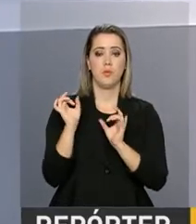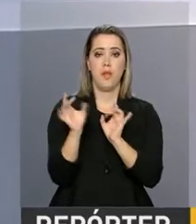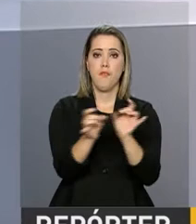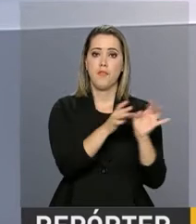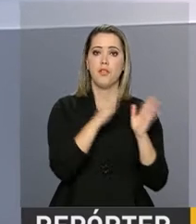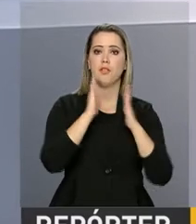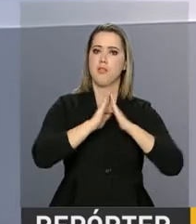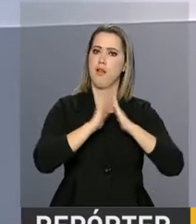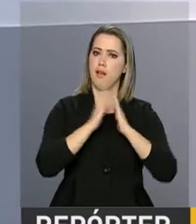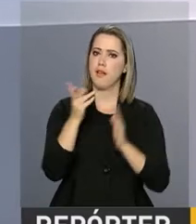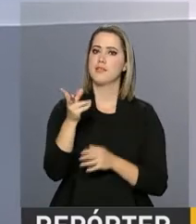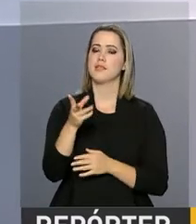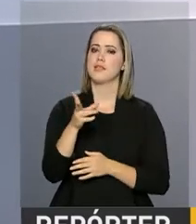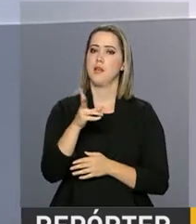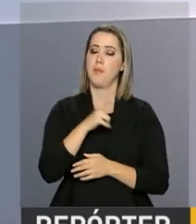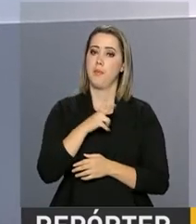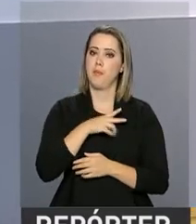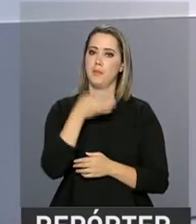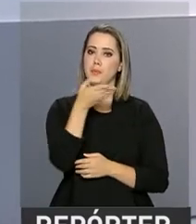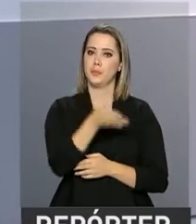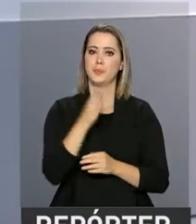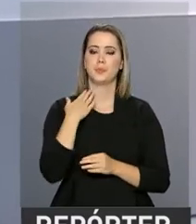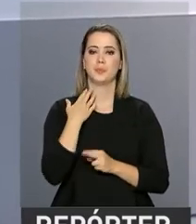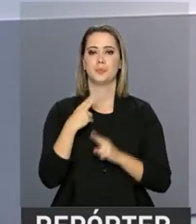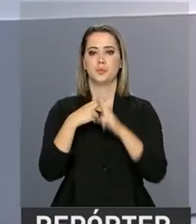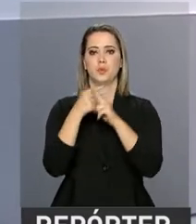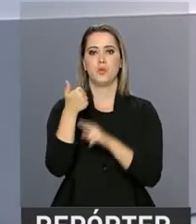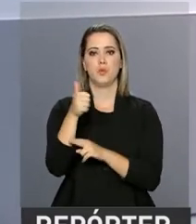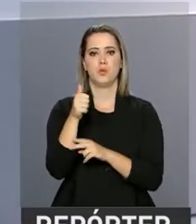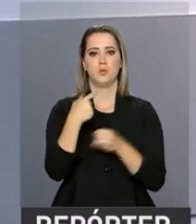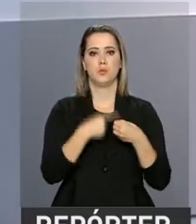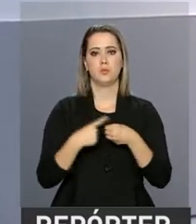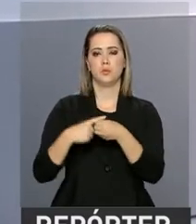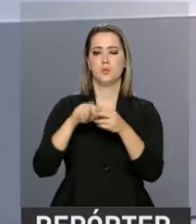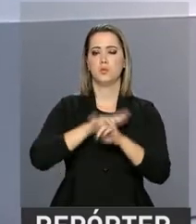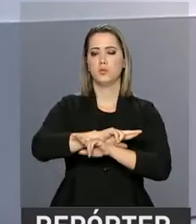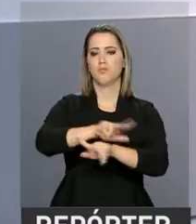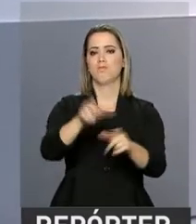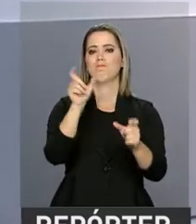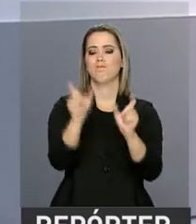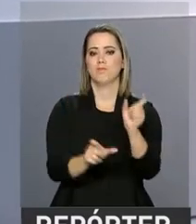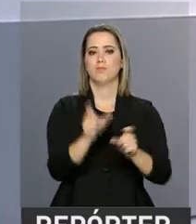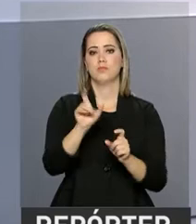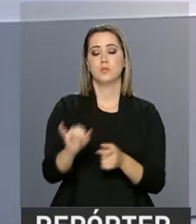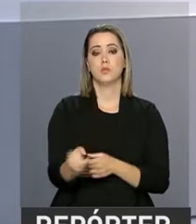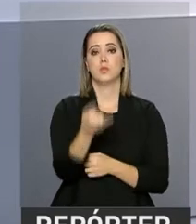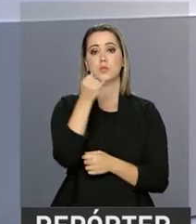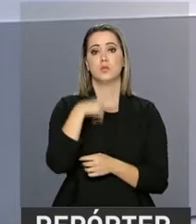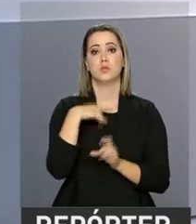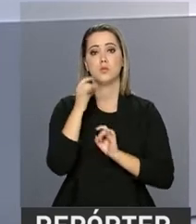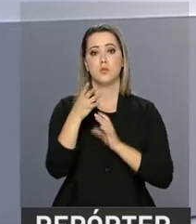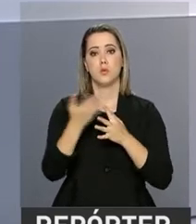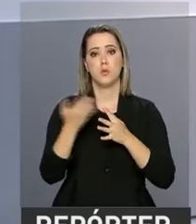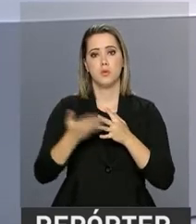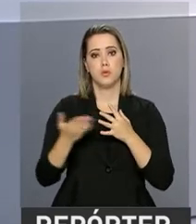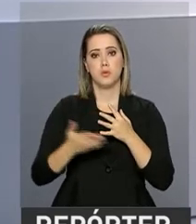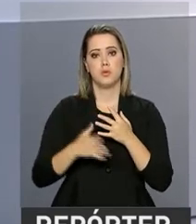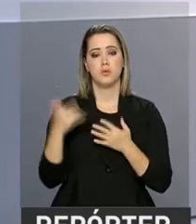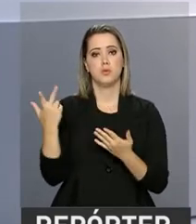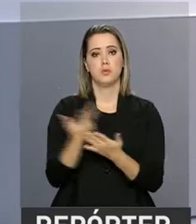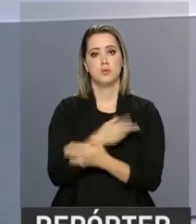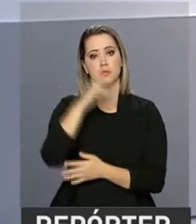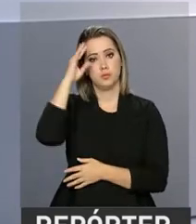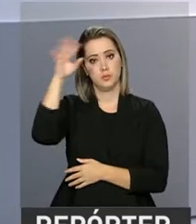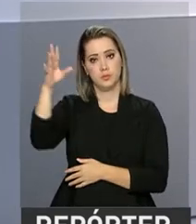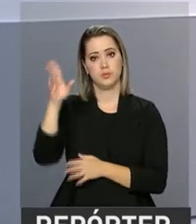Casa Própria da Caixa Econômica Federal em 11 cidades do país. Muita gente aproveita as condições especiais de financiamento para